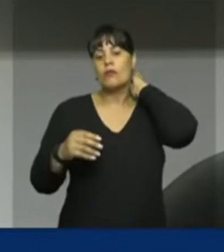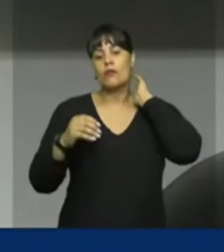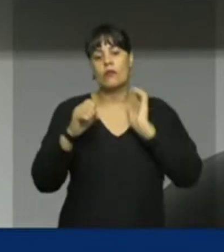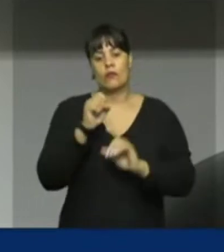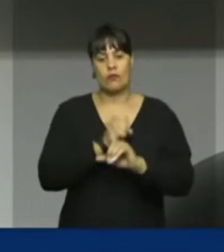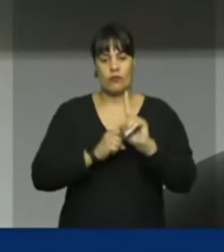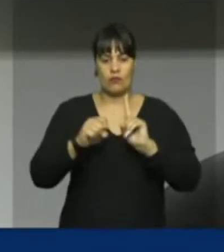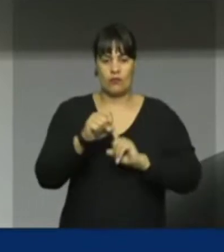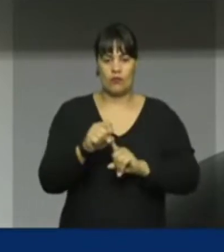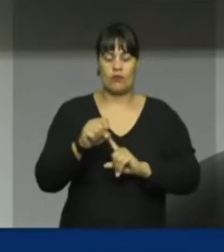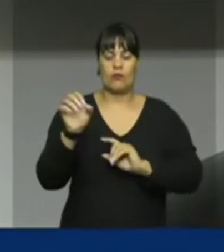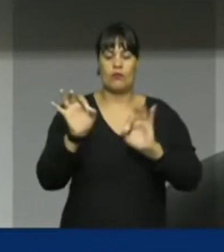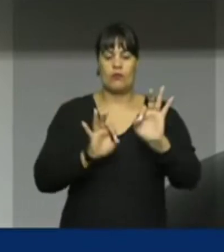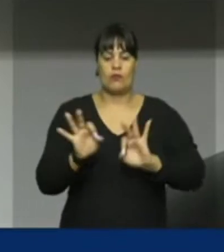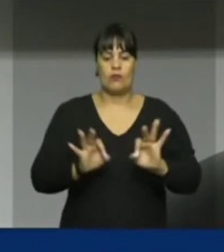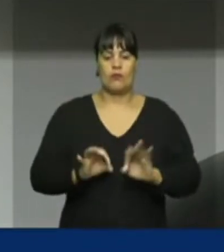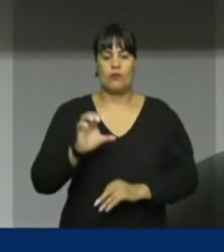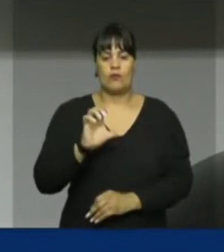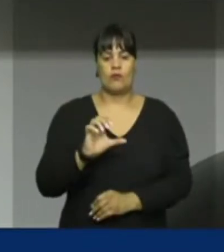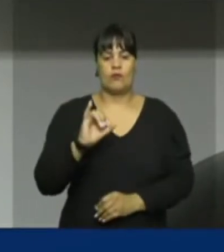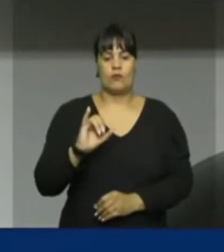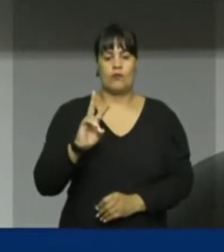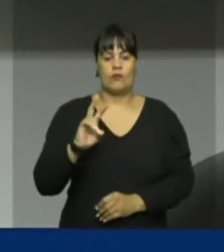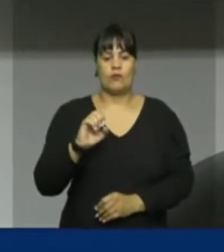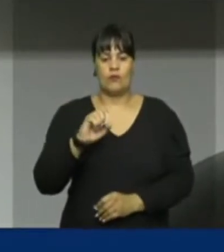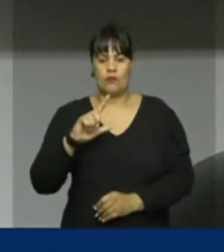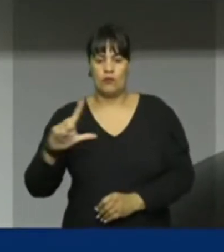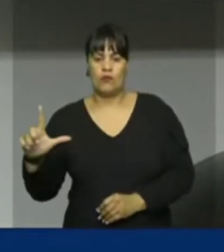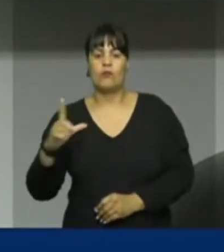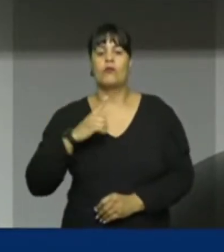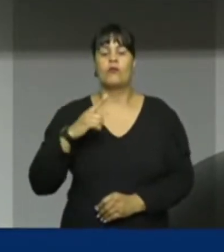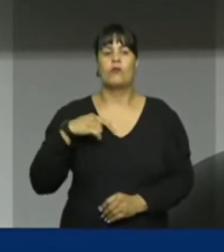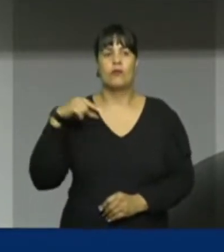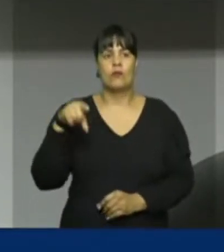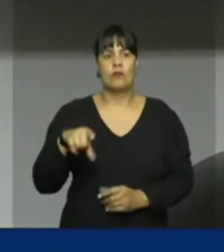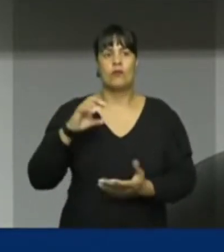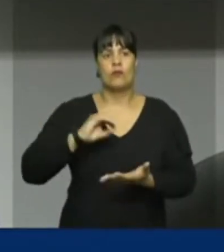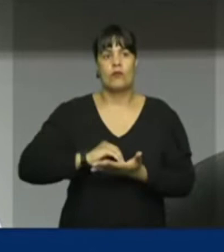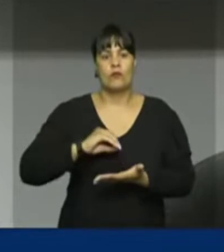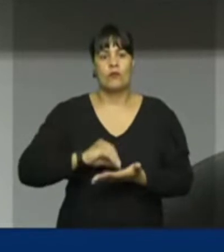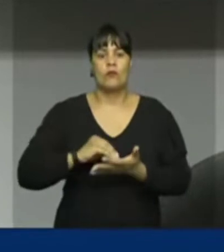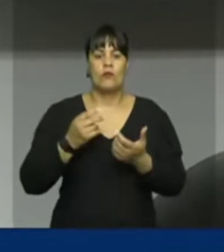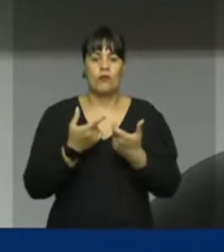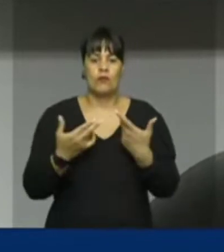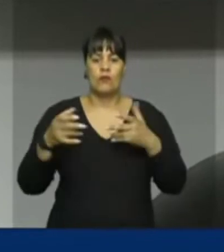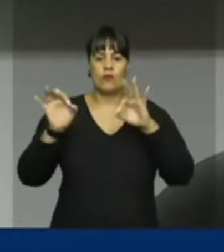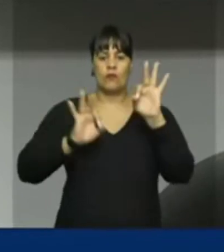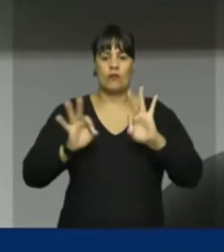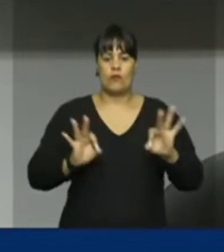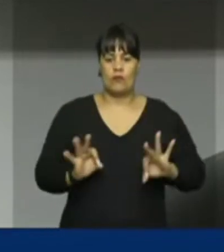de, na ausência do Estado, numa ausência intencional do Estado, de formular